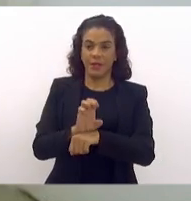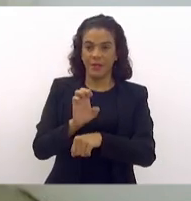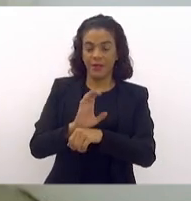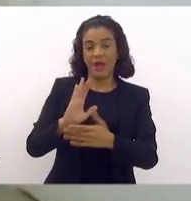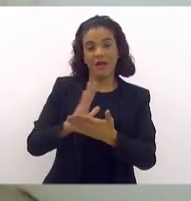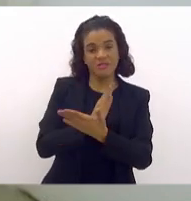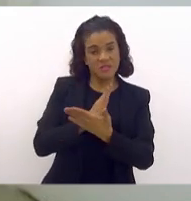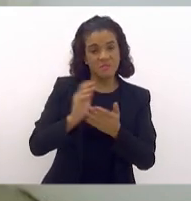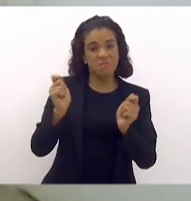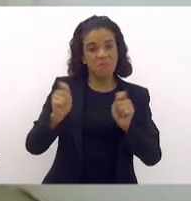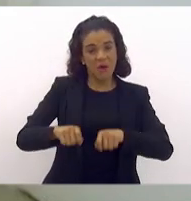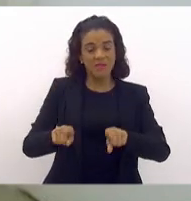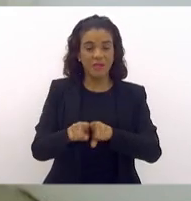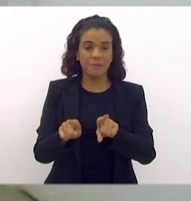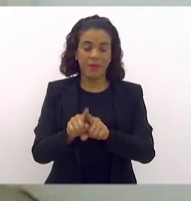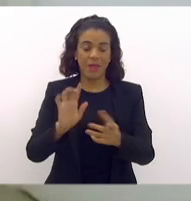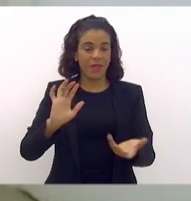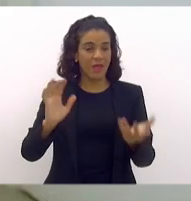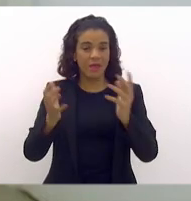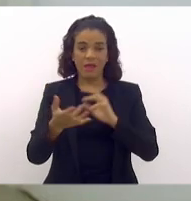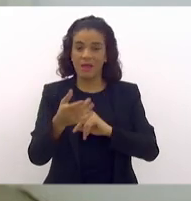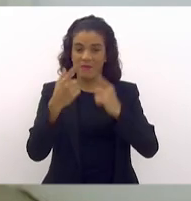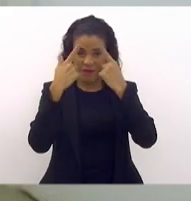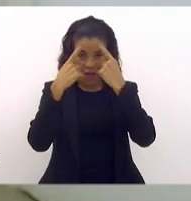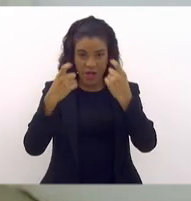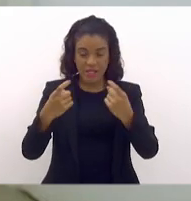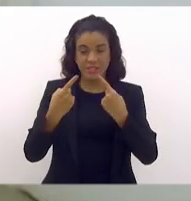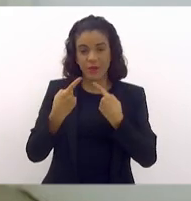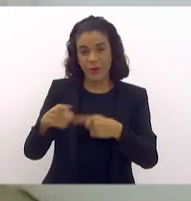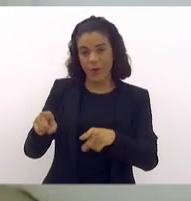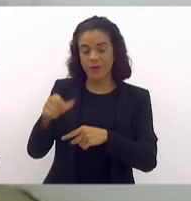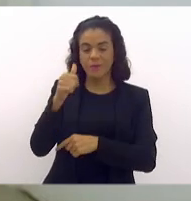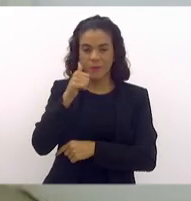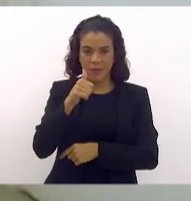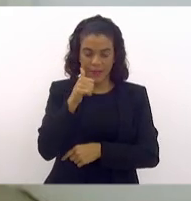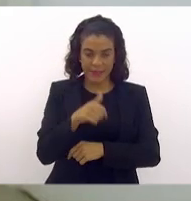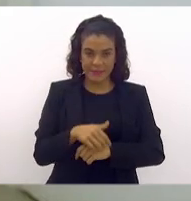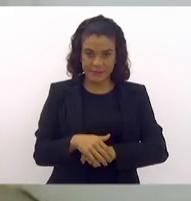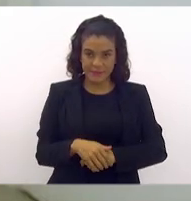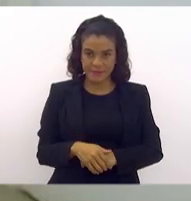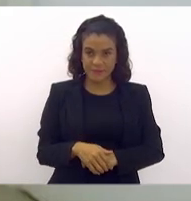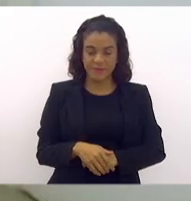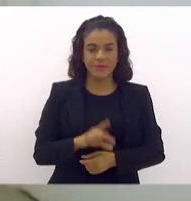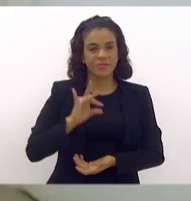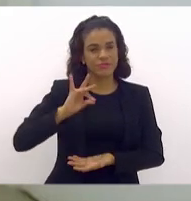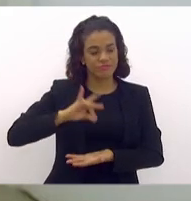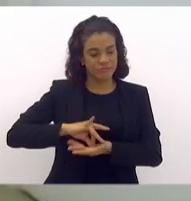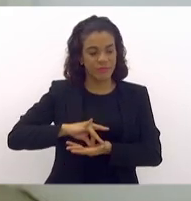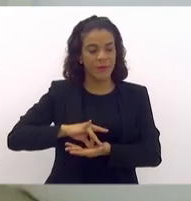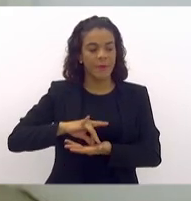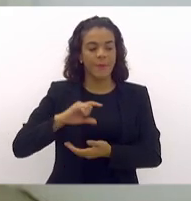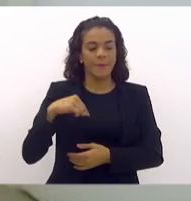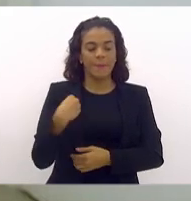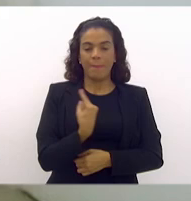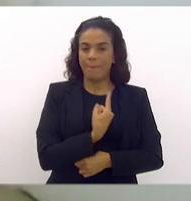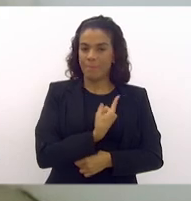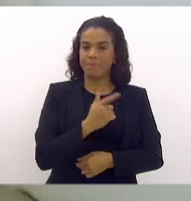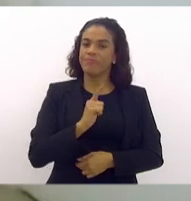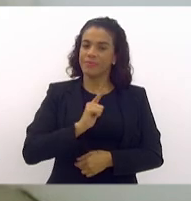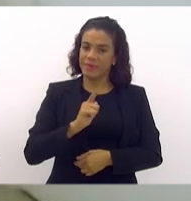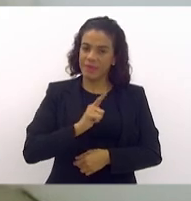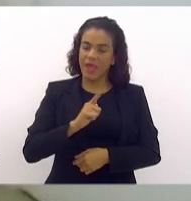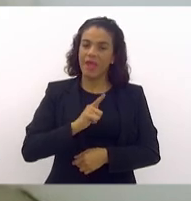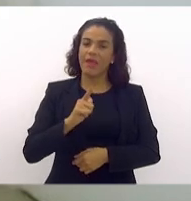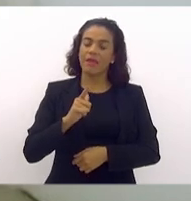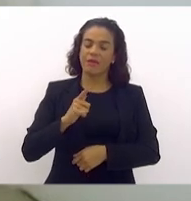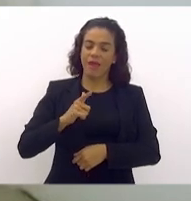pode acontecer no caso de violência contra mulheres. Então, de fato, a gente tem acesso